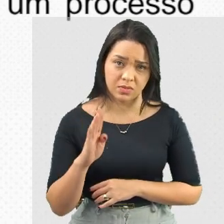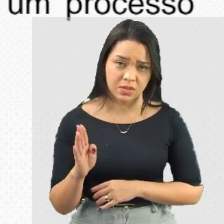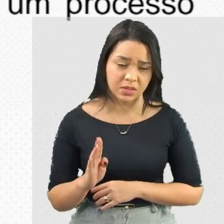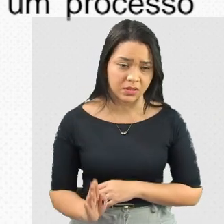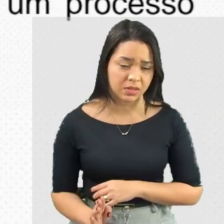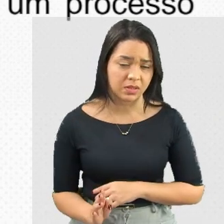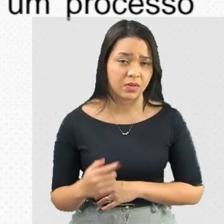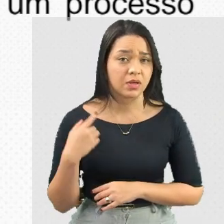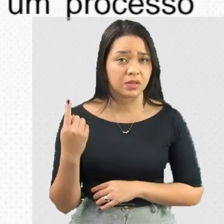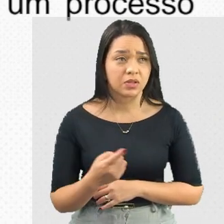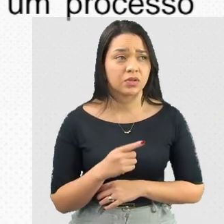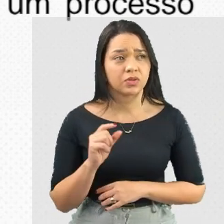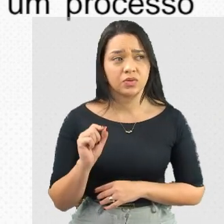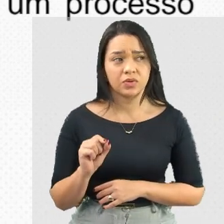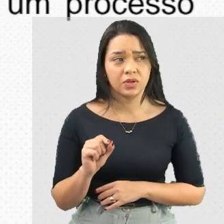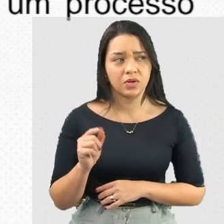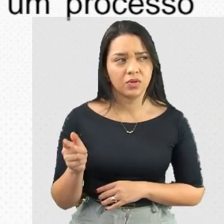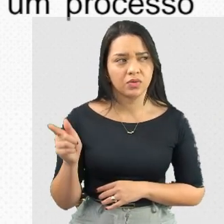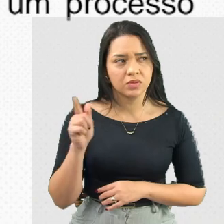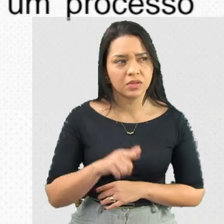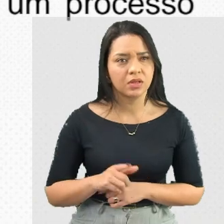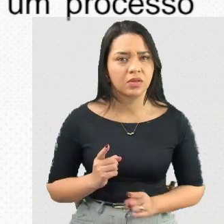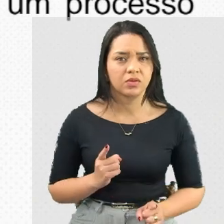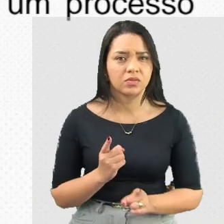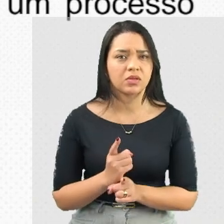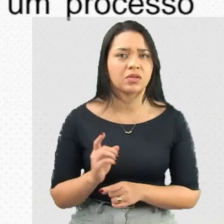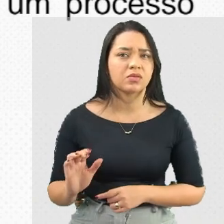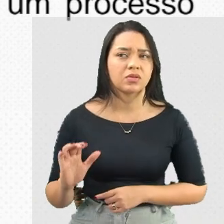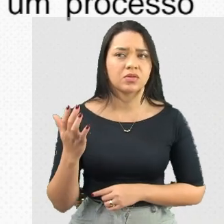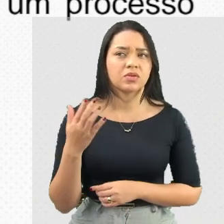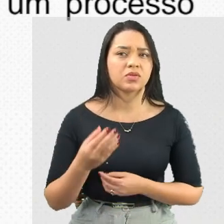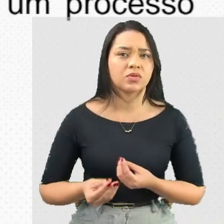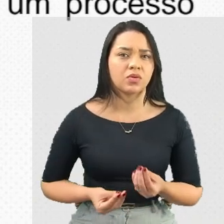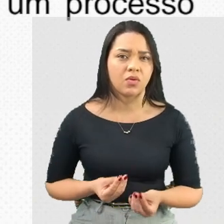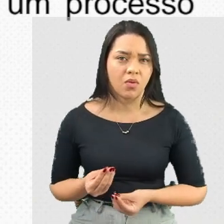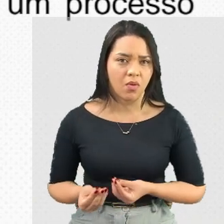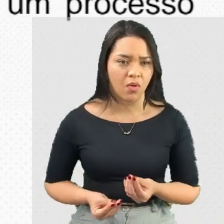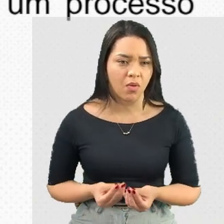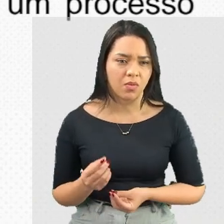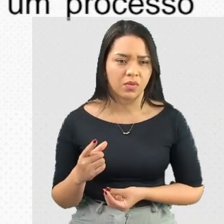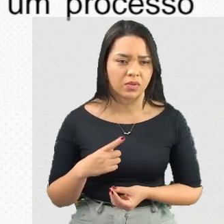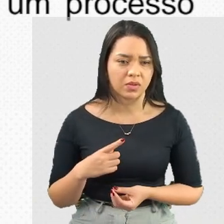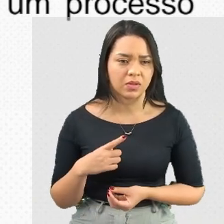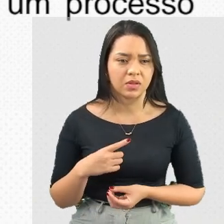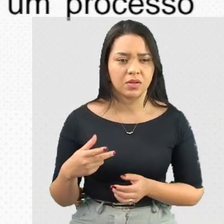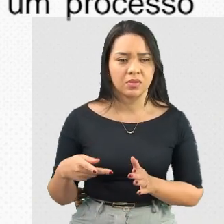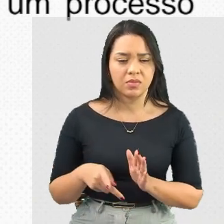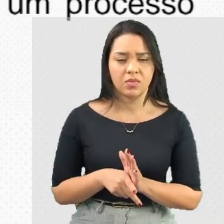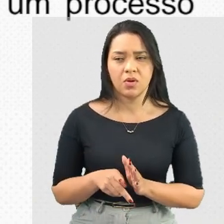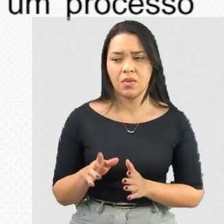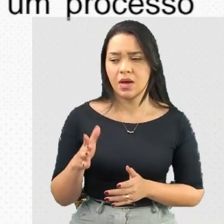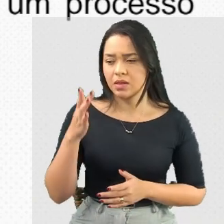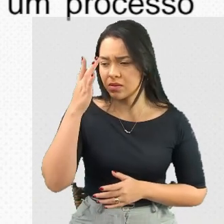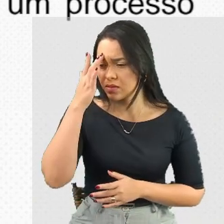a gente, por exemplo, consegue encontrar situações como a gente tem alguém que vem, por exemplo, do Congo, sei